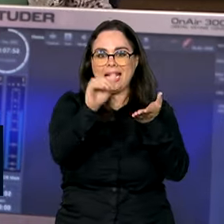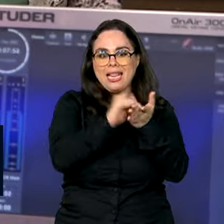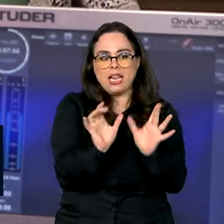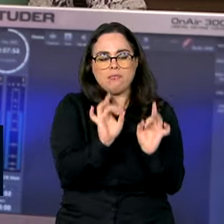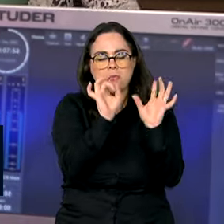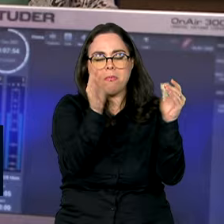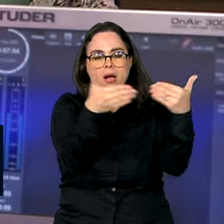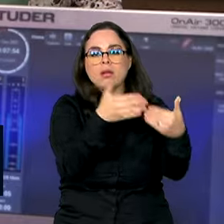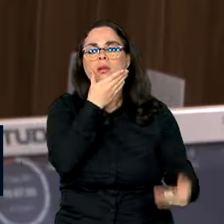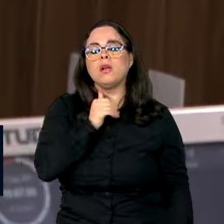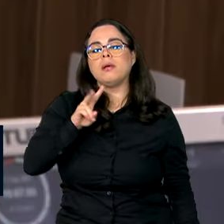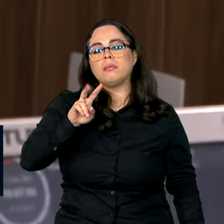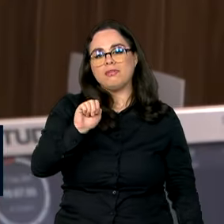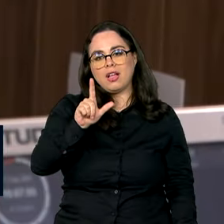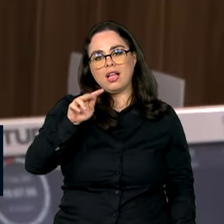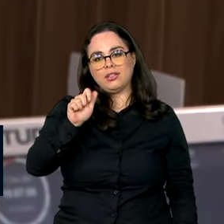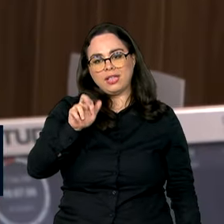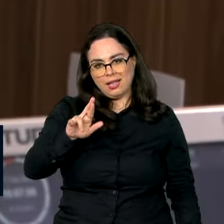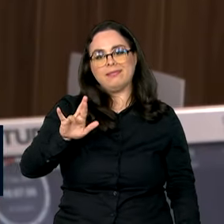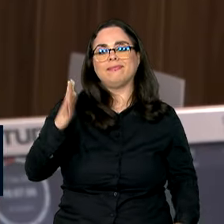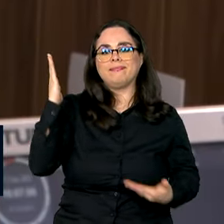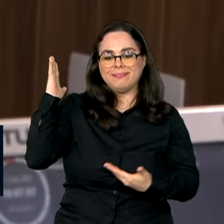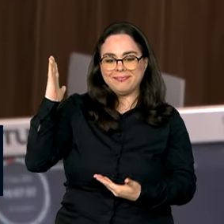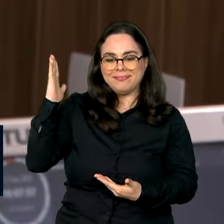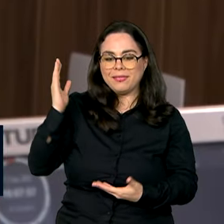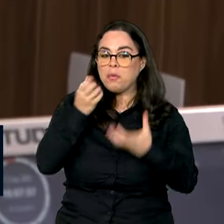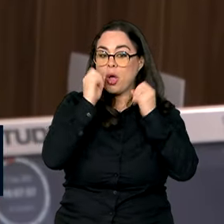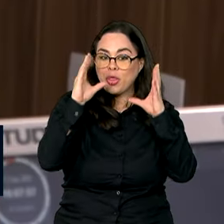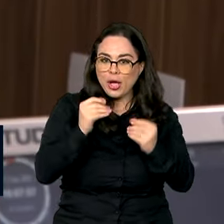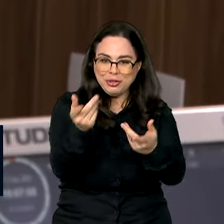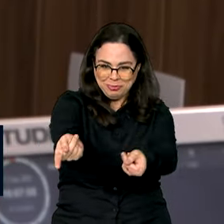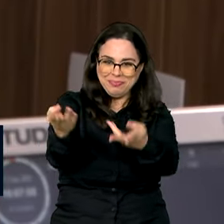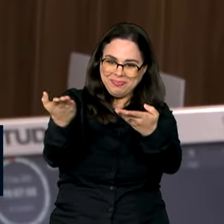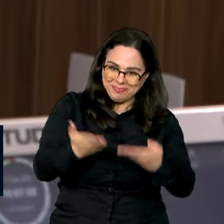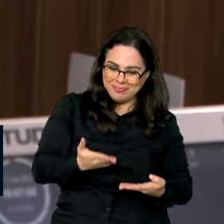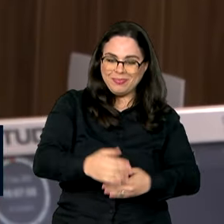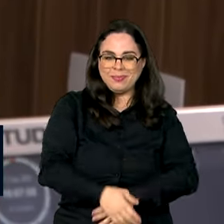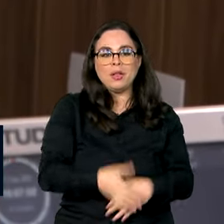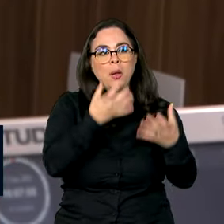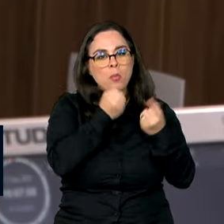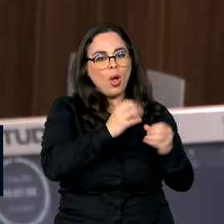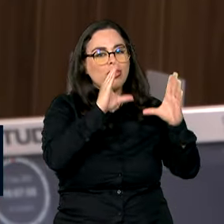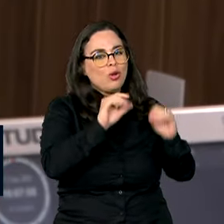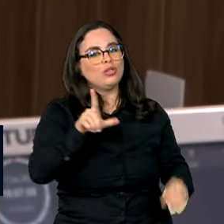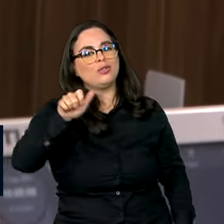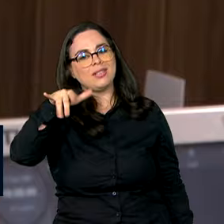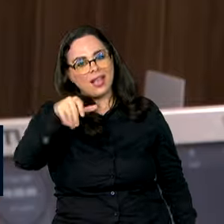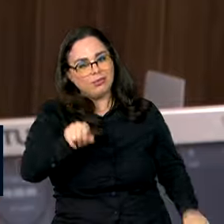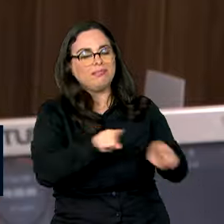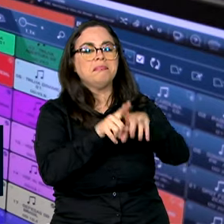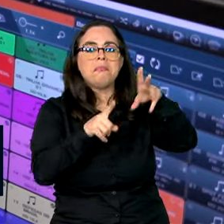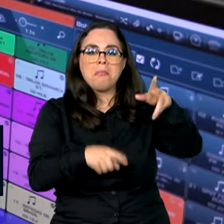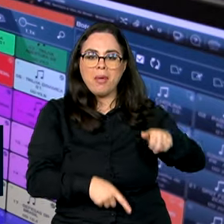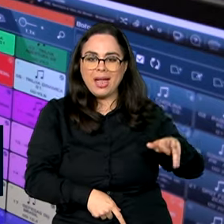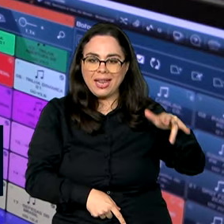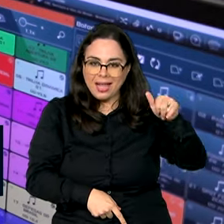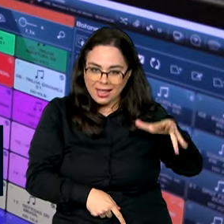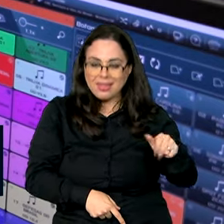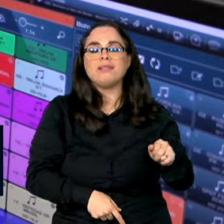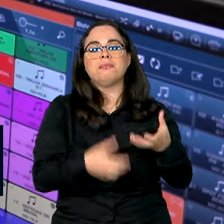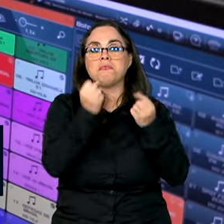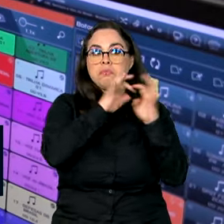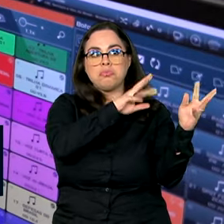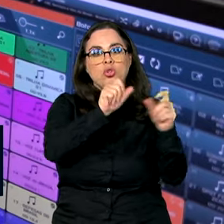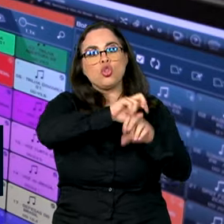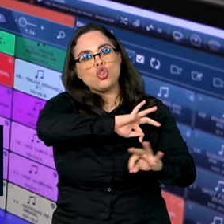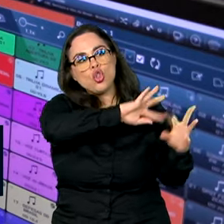COP30, Walter Correia. Boa noite, secretário. Bem-vindo. Boa noite, Luciano. Boa noite, Mariana. Boa noite a todos